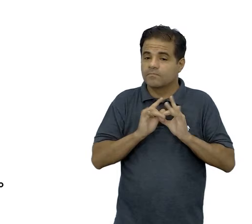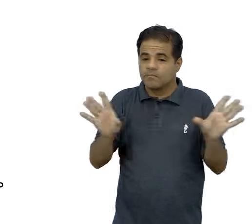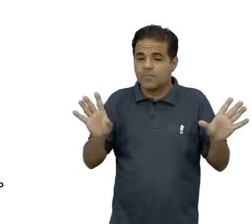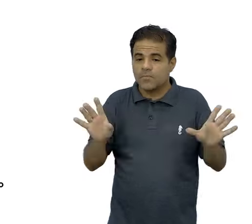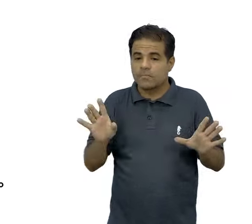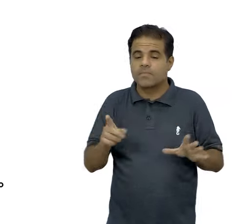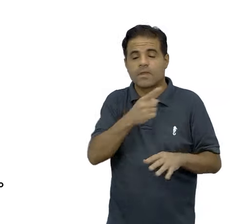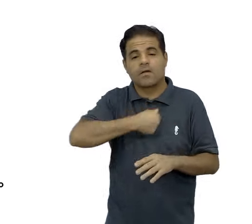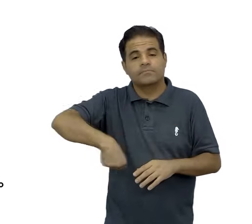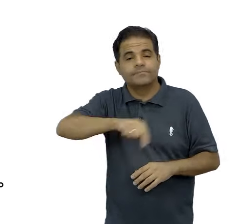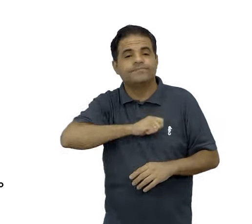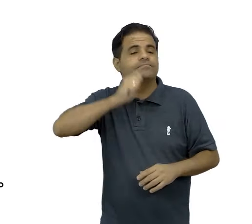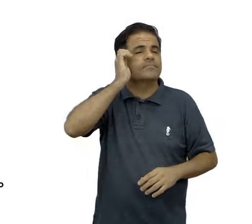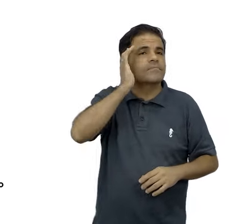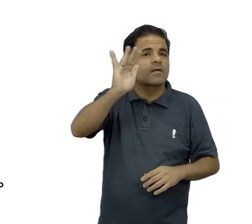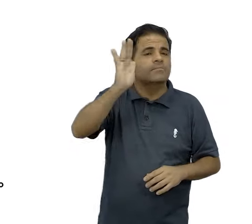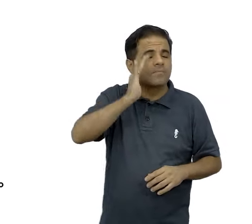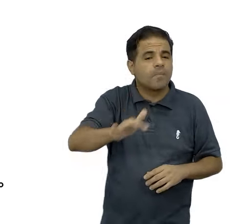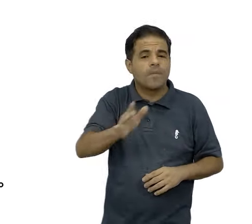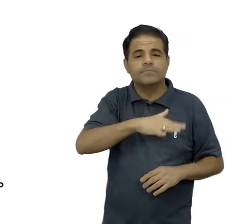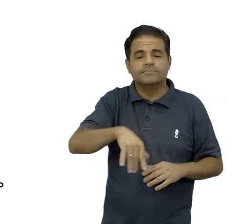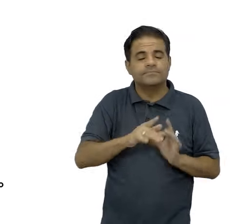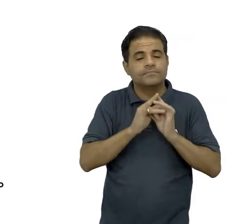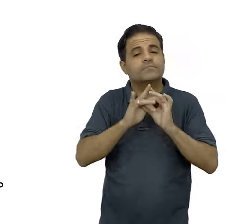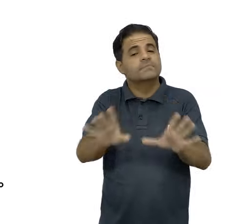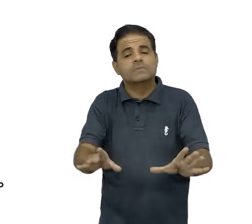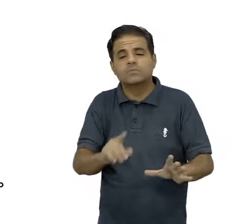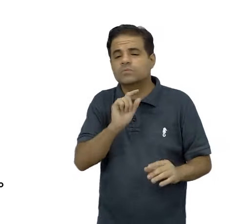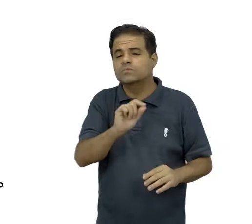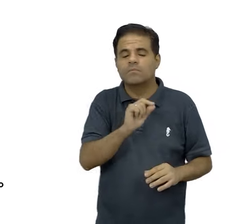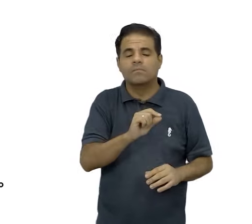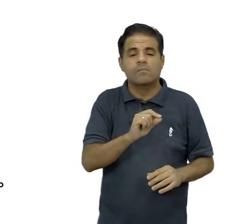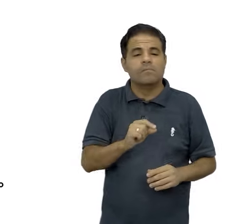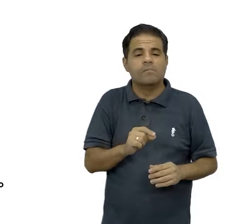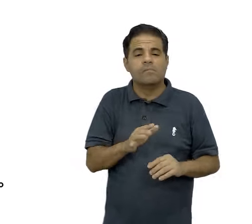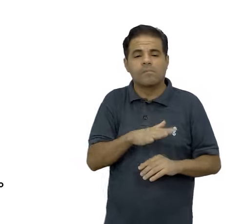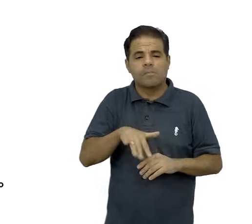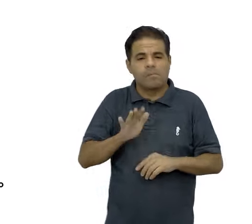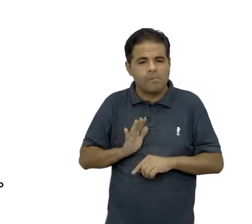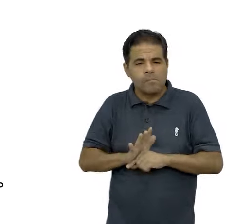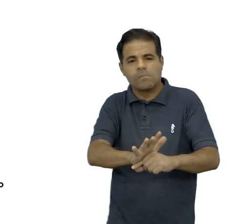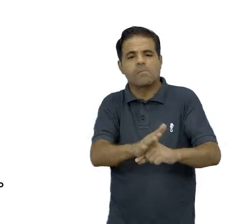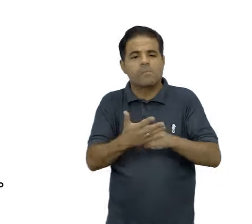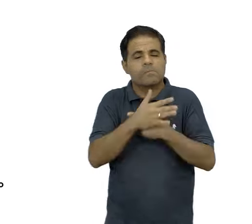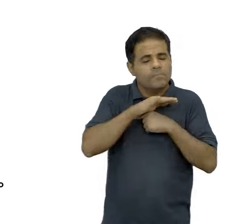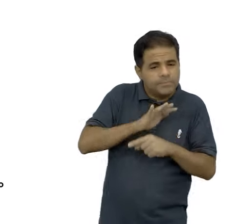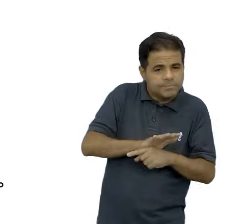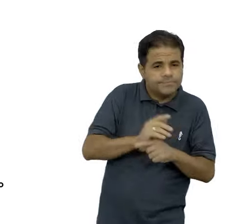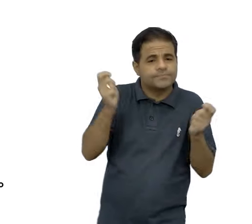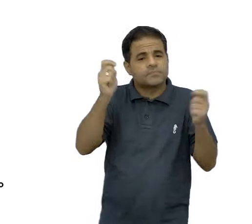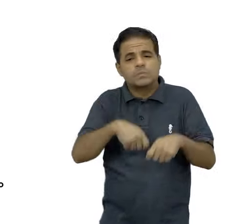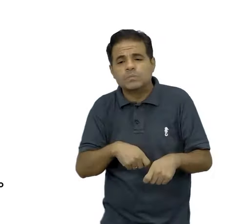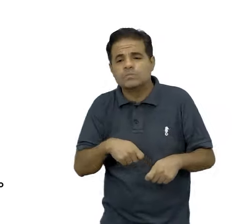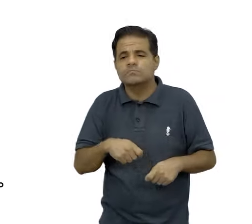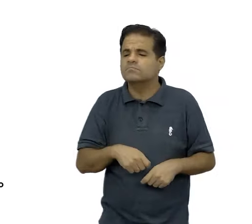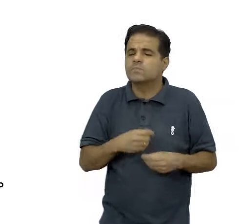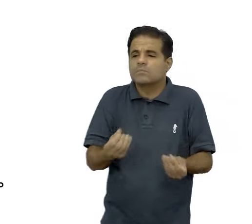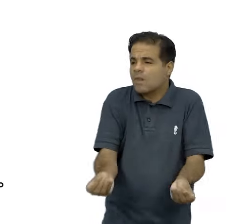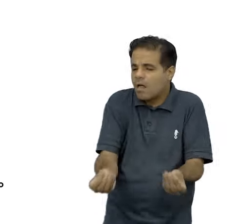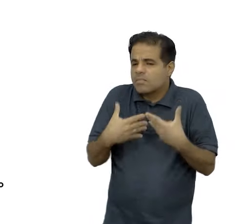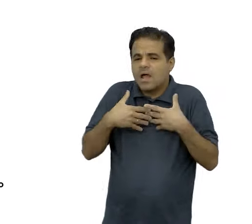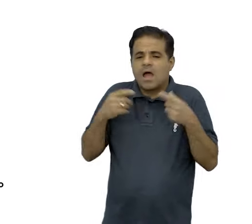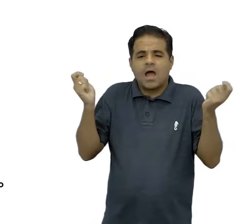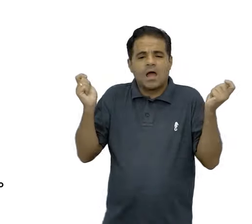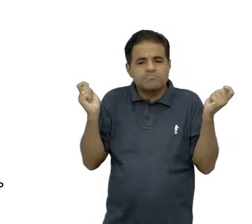possibilitar. Vamos pensar aí o que ela nos auxilia, o que ela nos